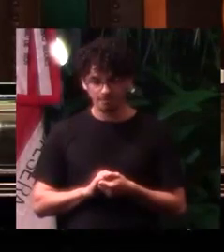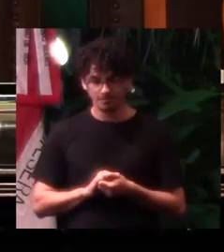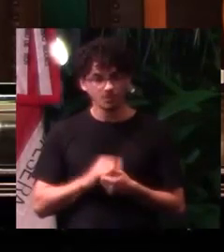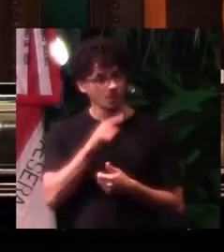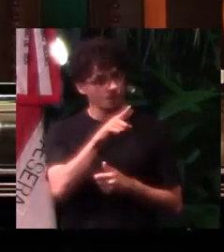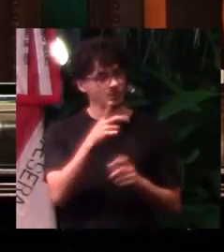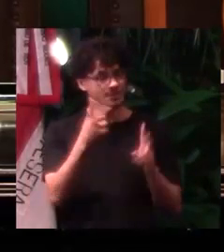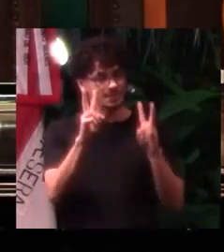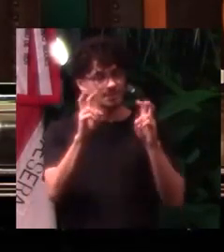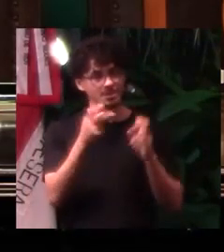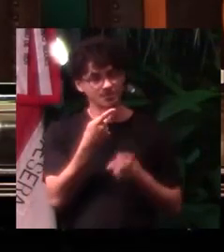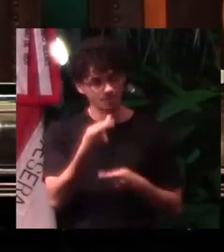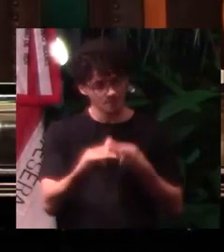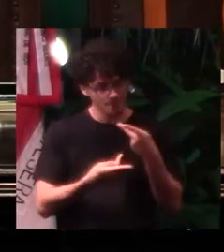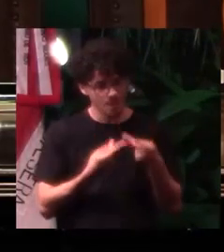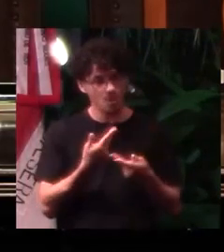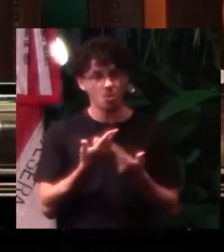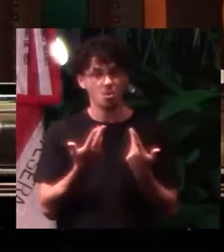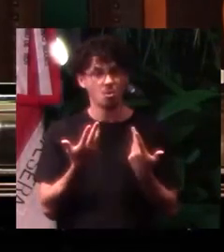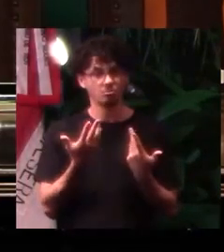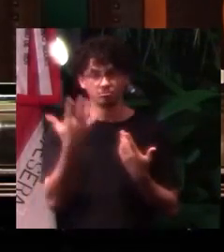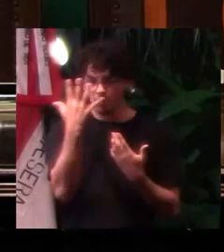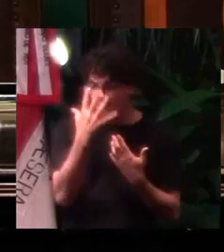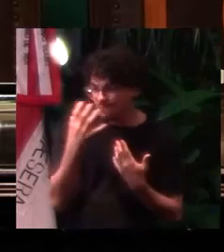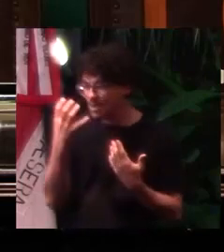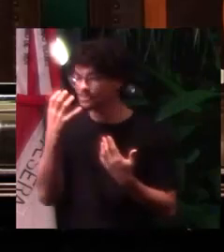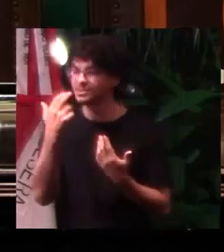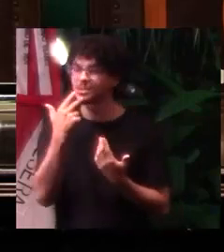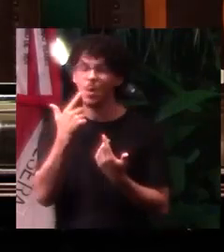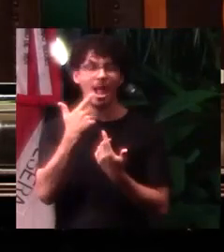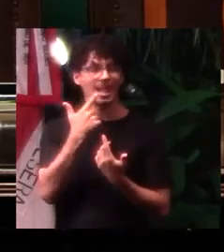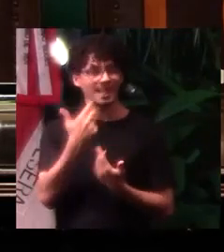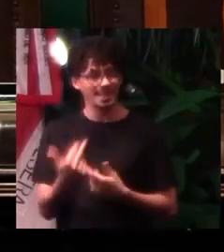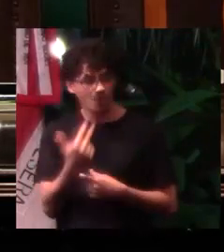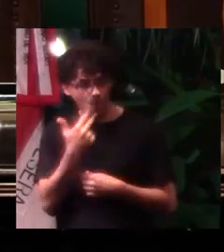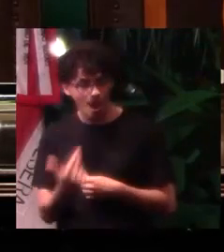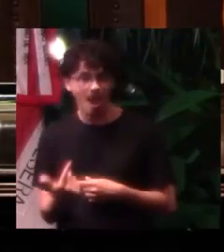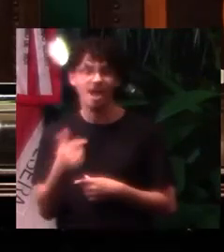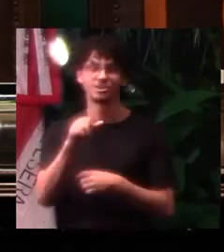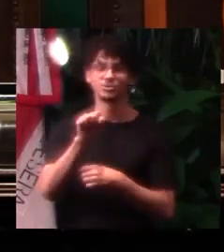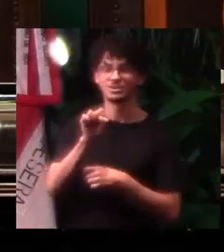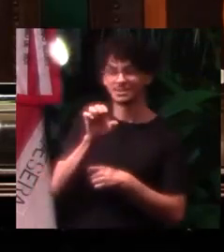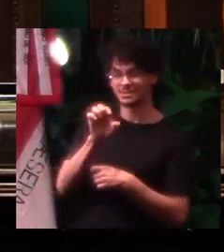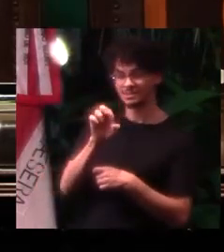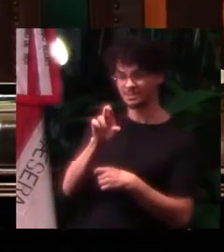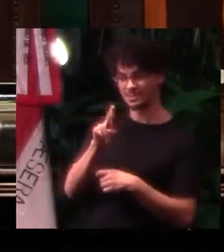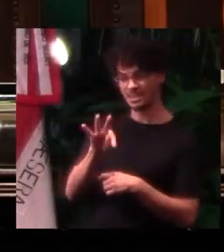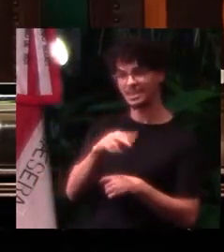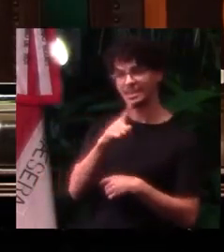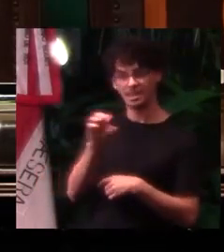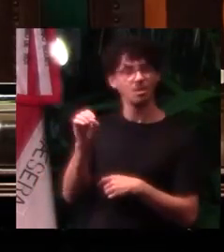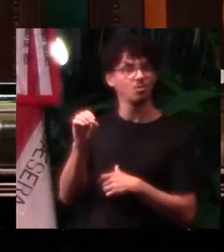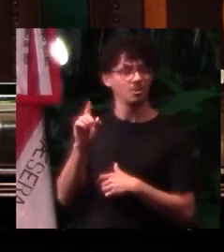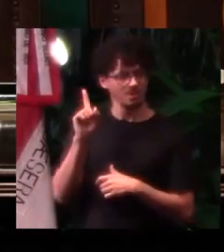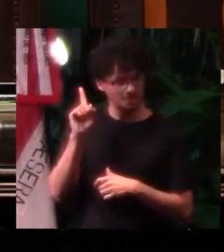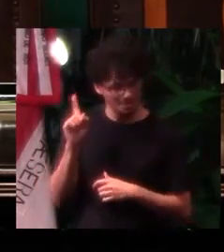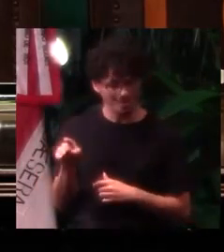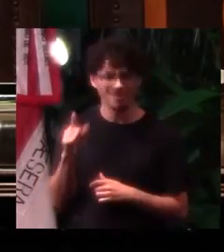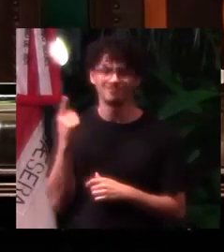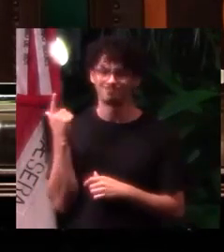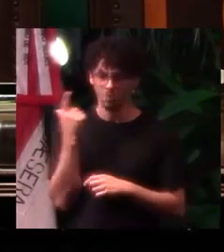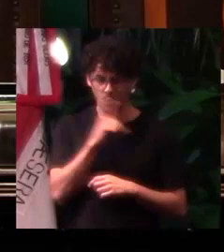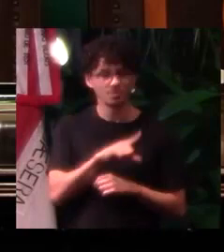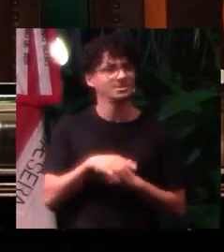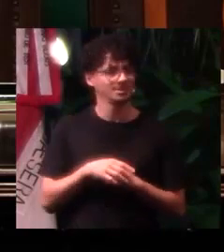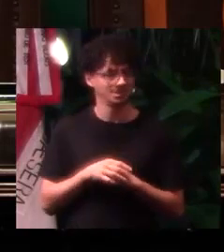do que você falou aí, desse fascínio da linguagem, né, do sertão, realmente assim, ele conseguiu um êxito